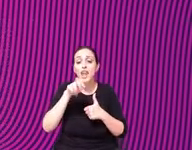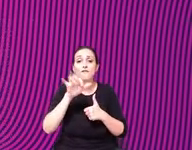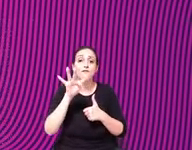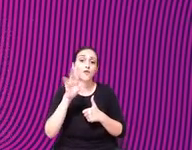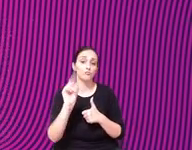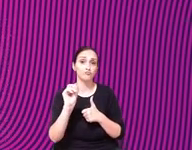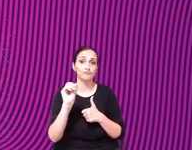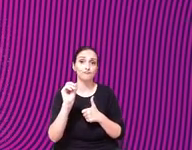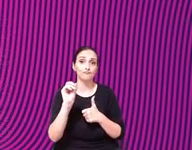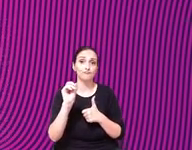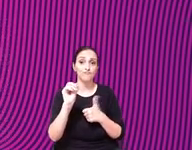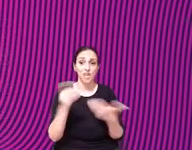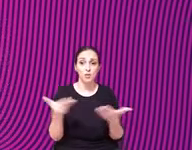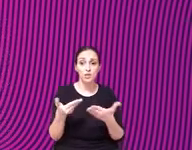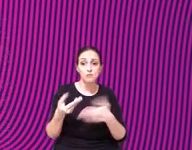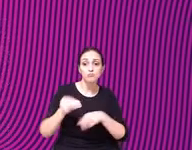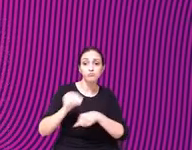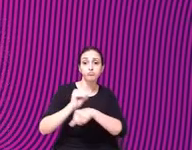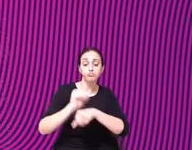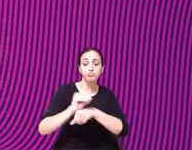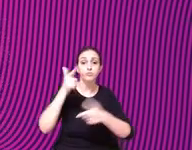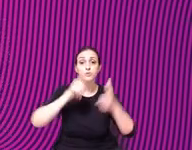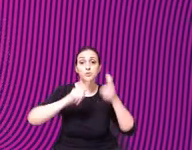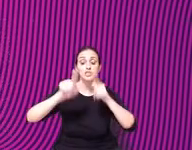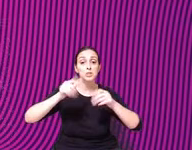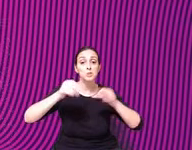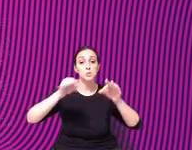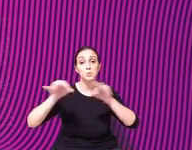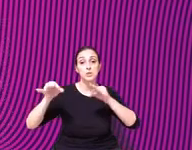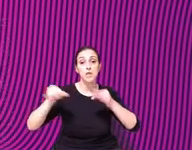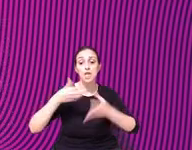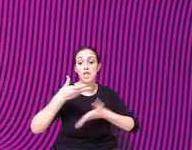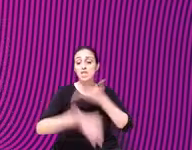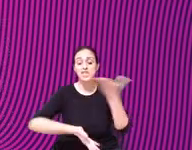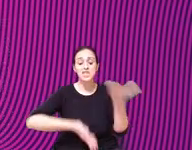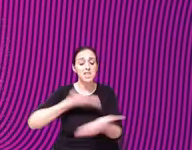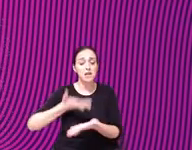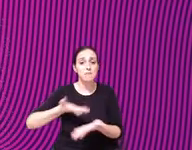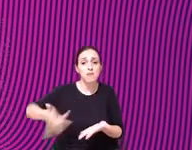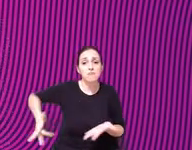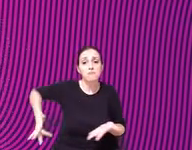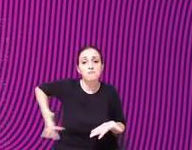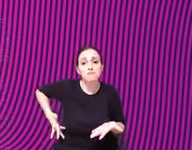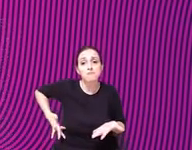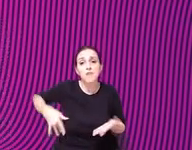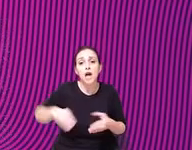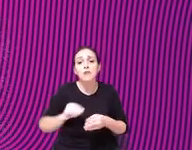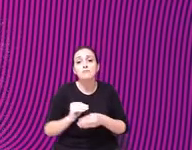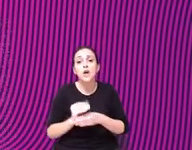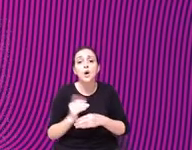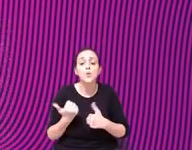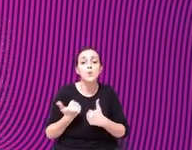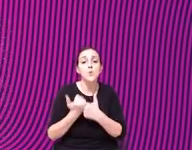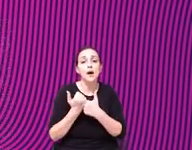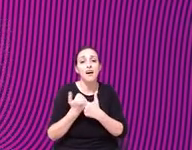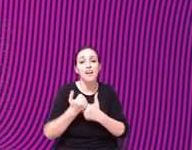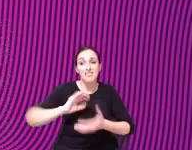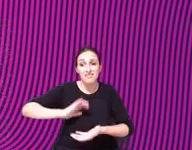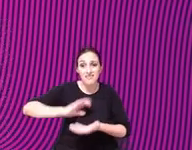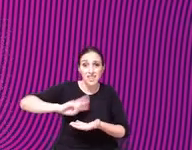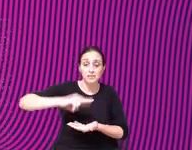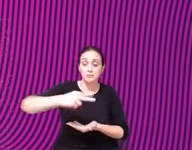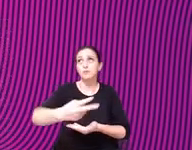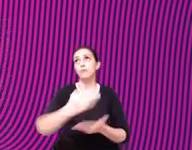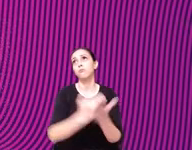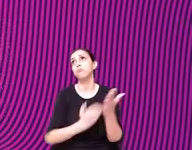né, suprir adequadamente nem mesmo a terapia renal substitutiva. E no transplante isso é mais ainda. Então,